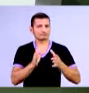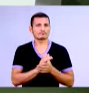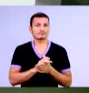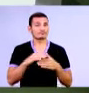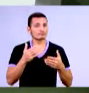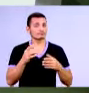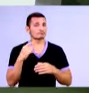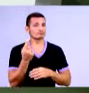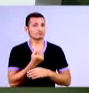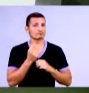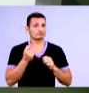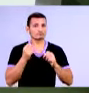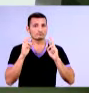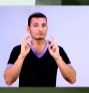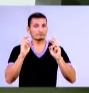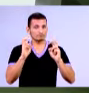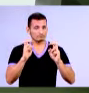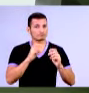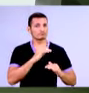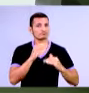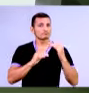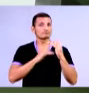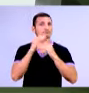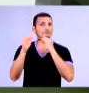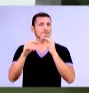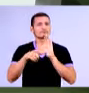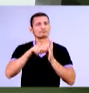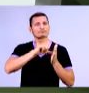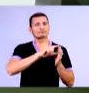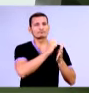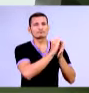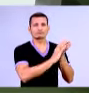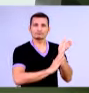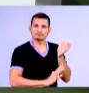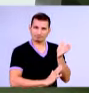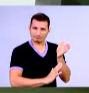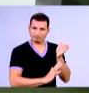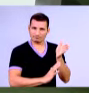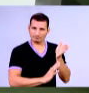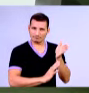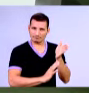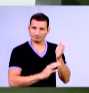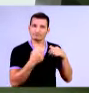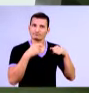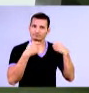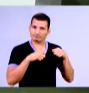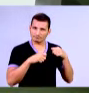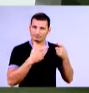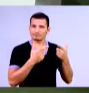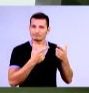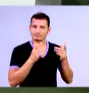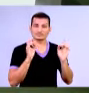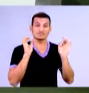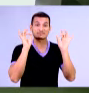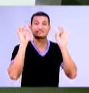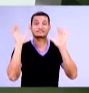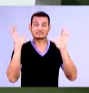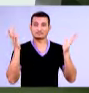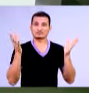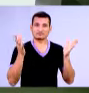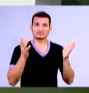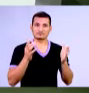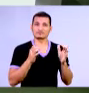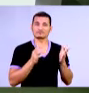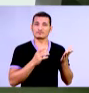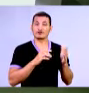a evolução, saindo daquele ambiente em que era totalmente textual, em que necessitava ser altamente especialista, para um ambiente cada vez